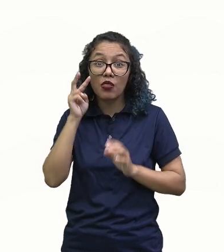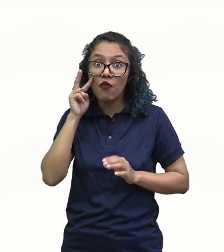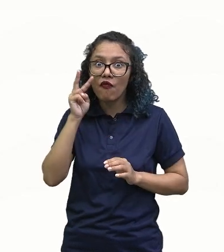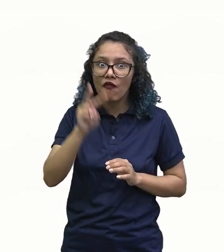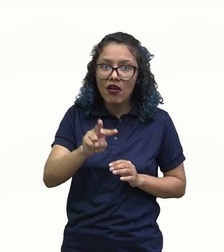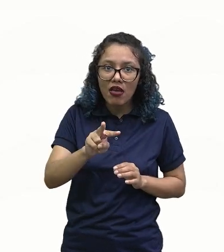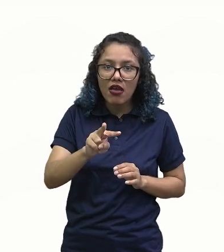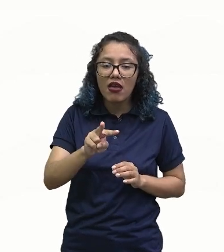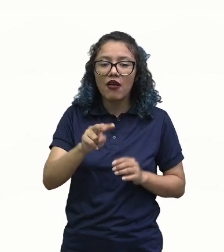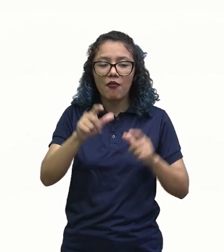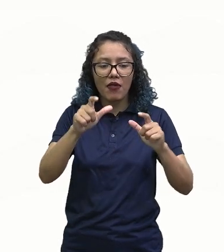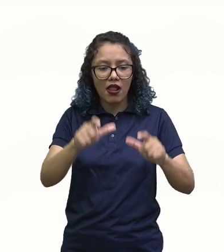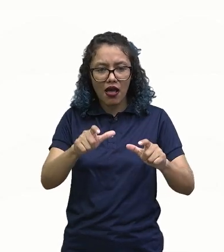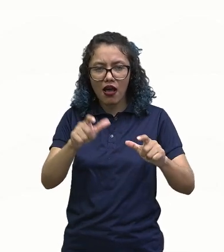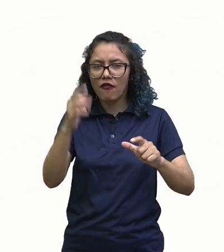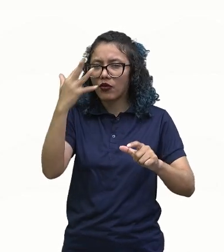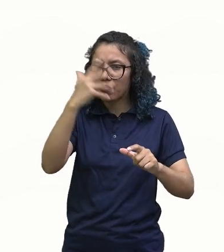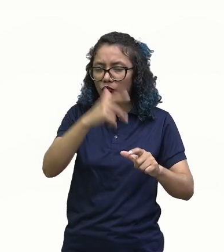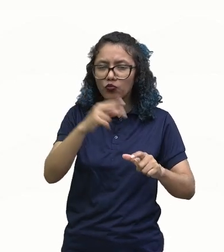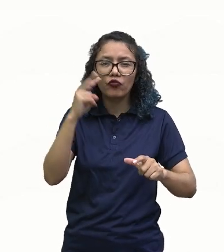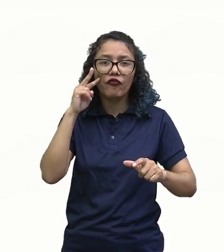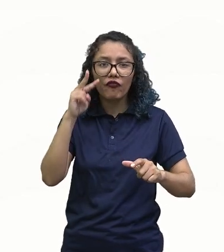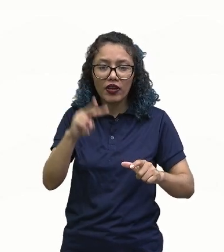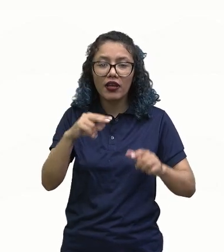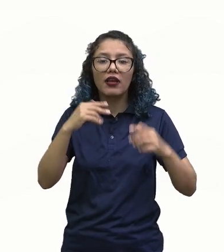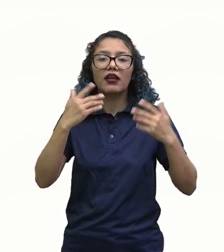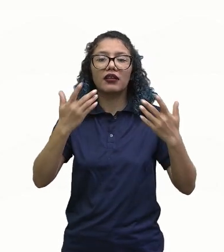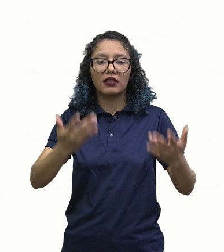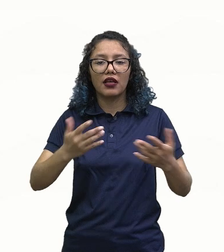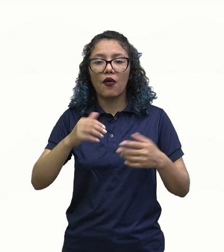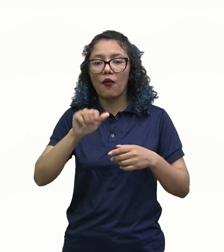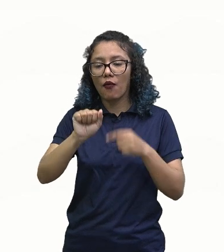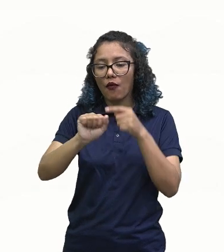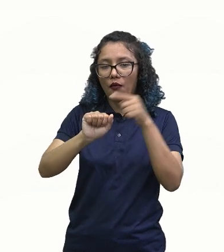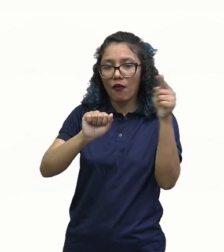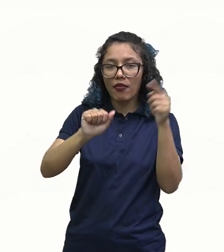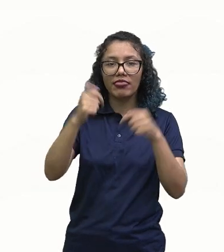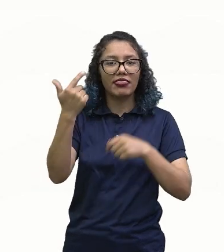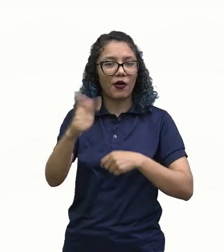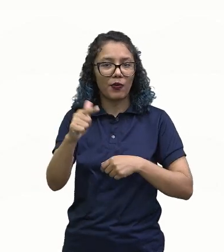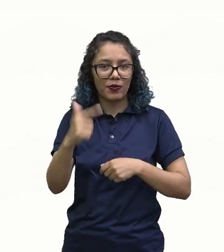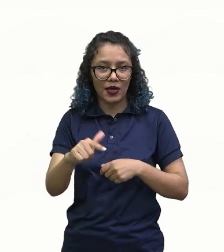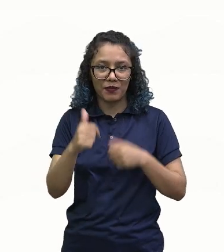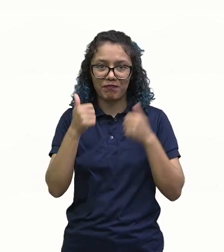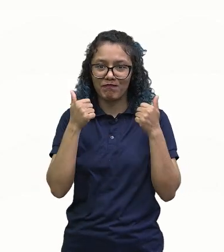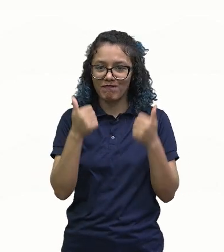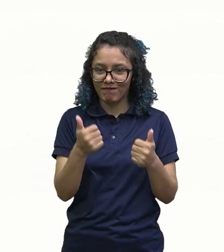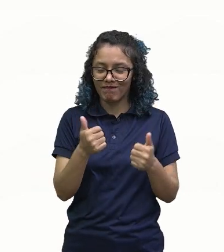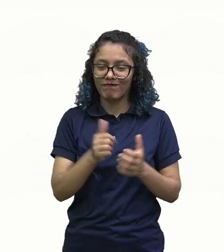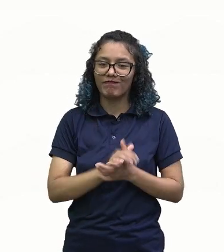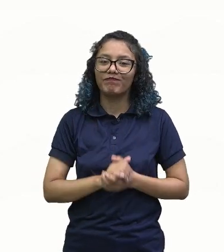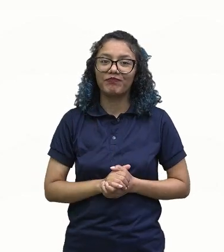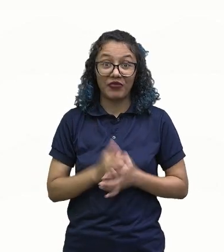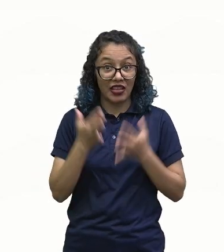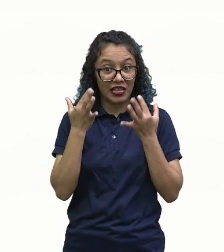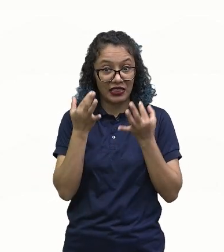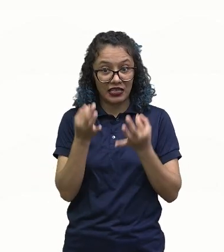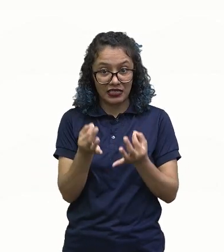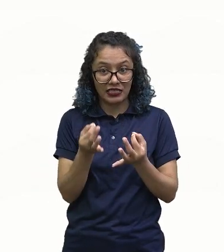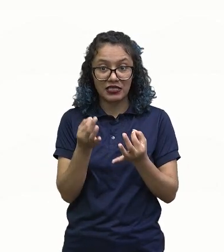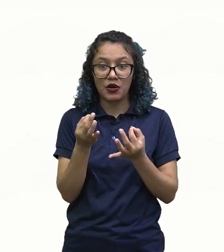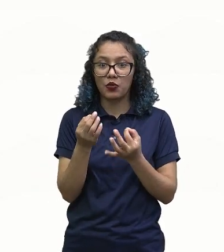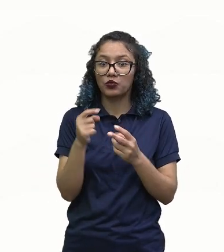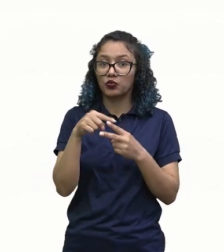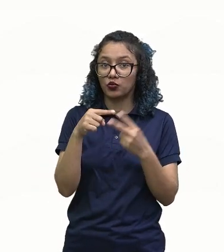né, uma paisagem, um lugar bonito, aí não haverá crase, tá bom? Prestar bem atenção nesses